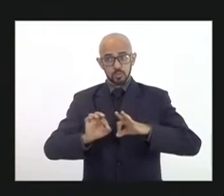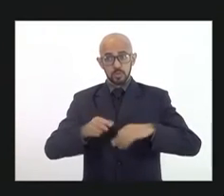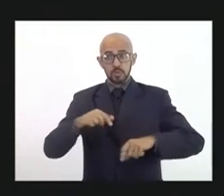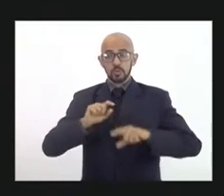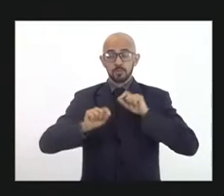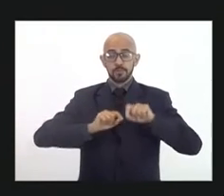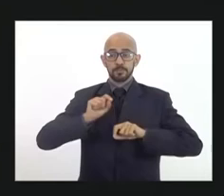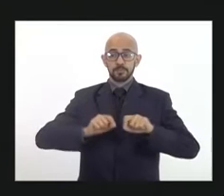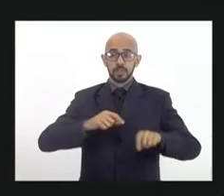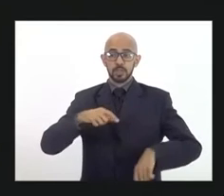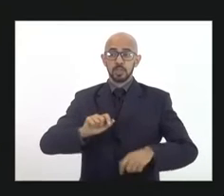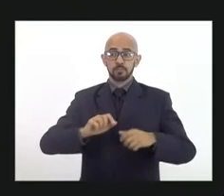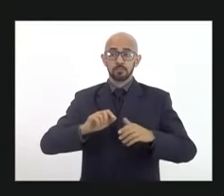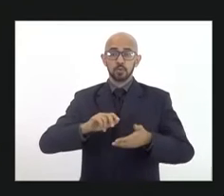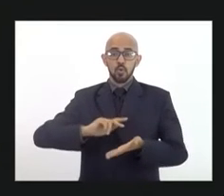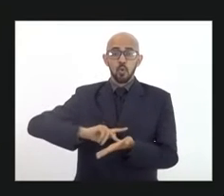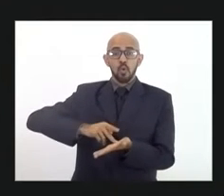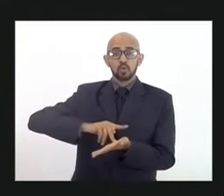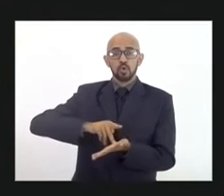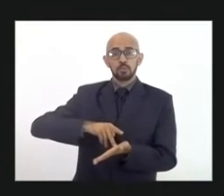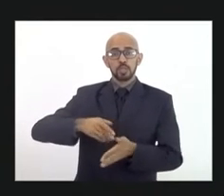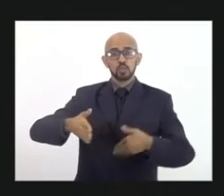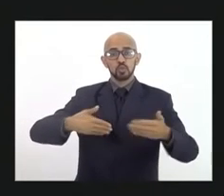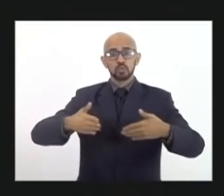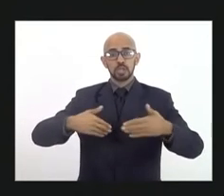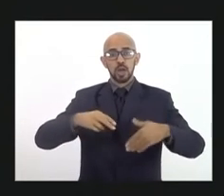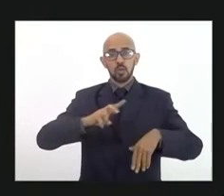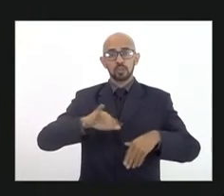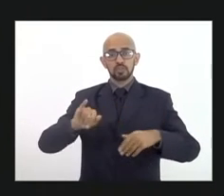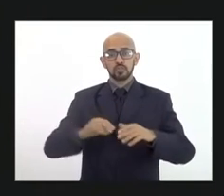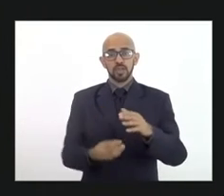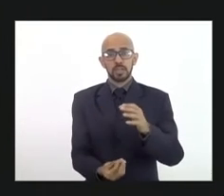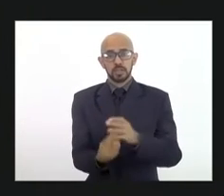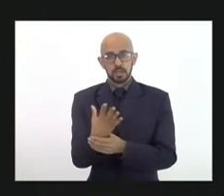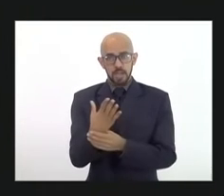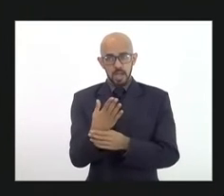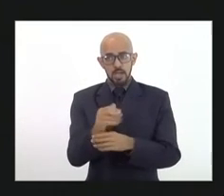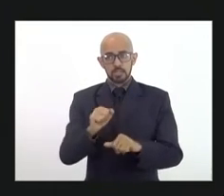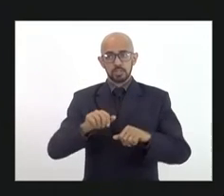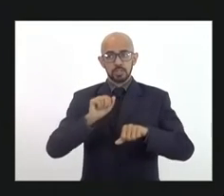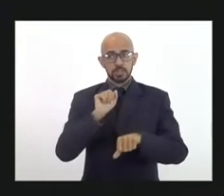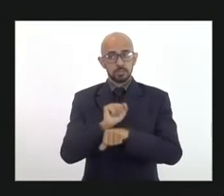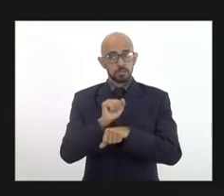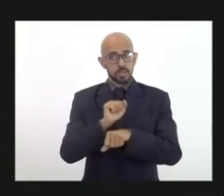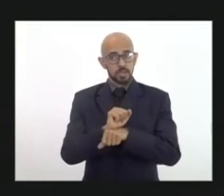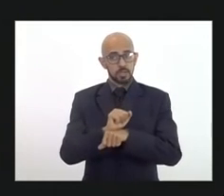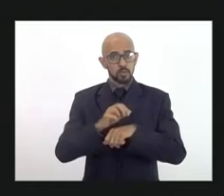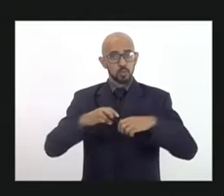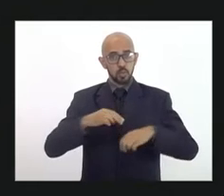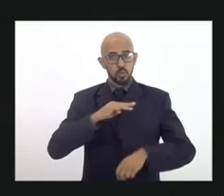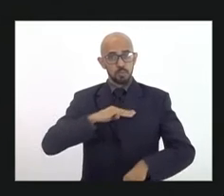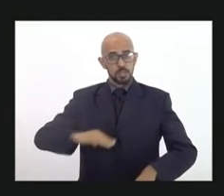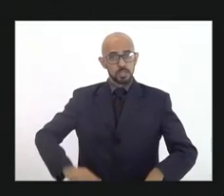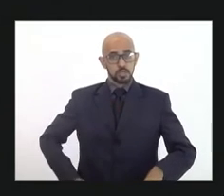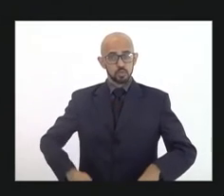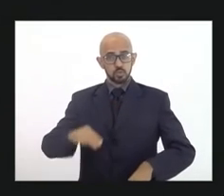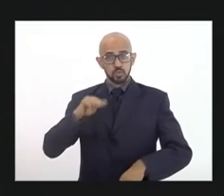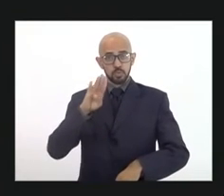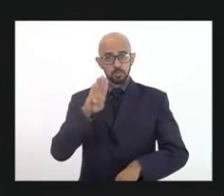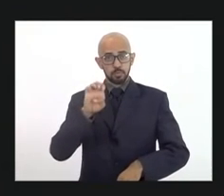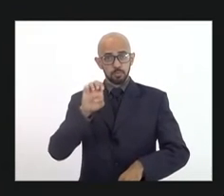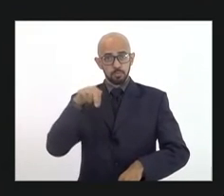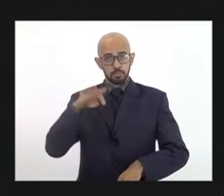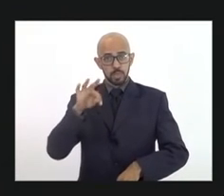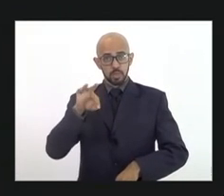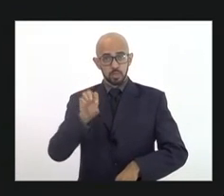condomínio industrial que lançaremos, até considerando a visita do ministro Bento, nas próximas semanas,